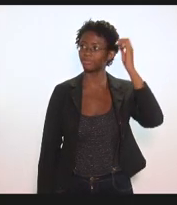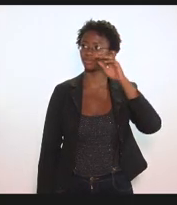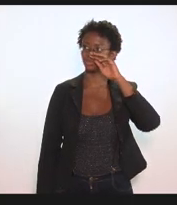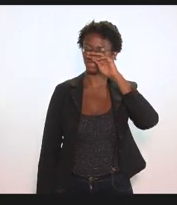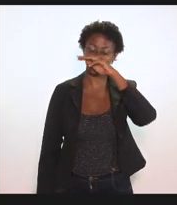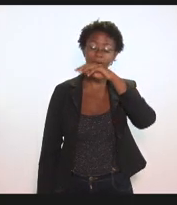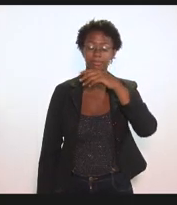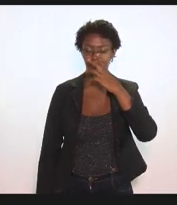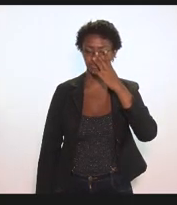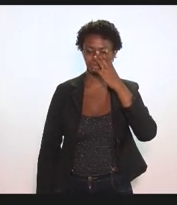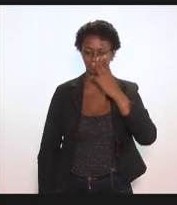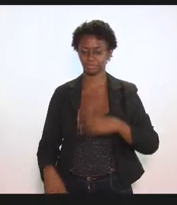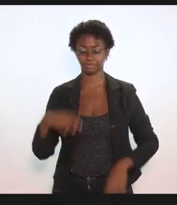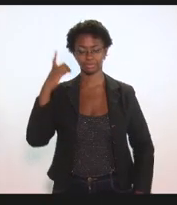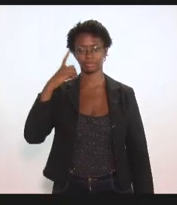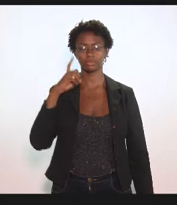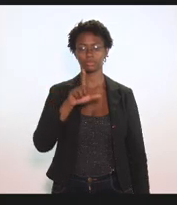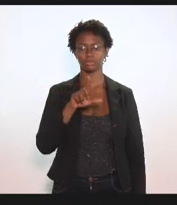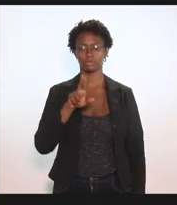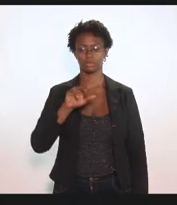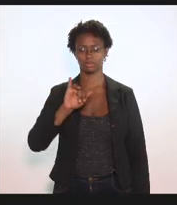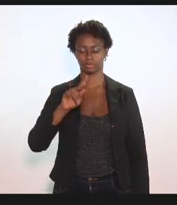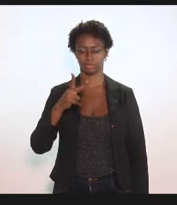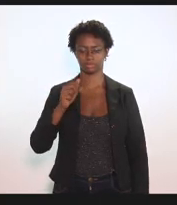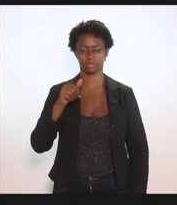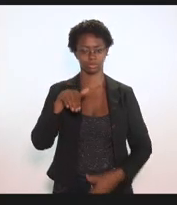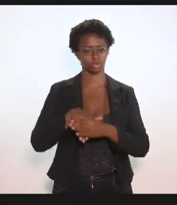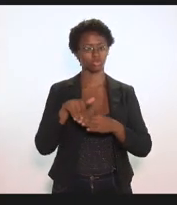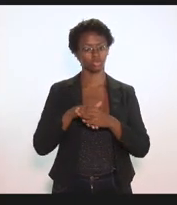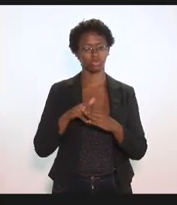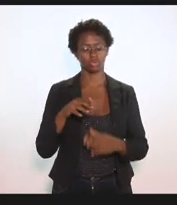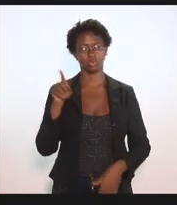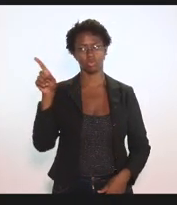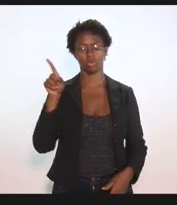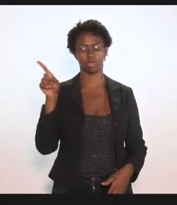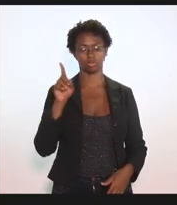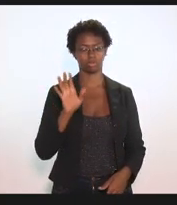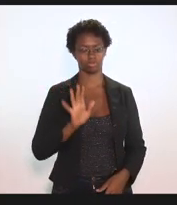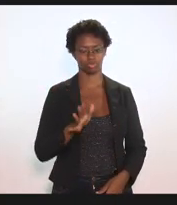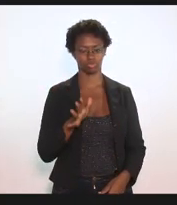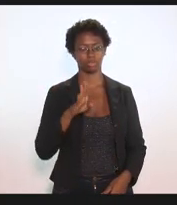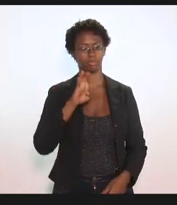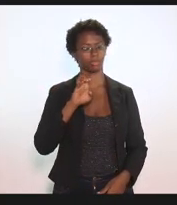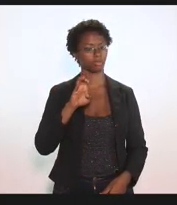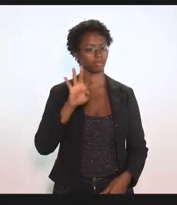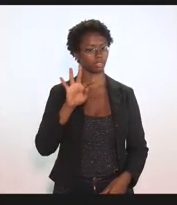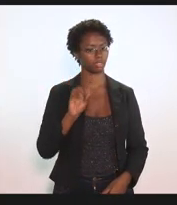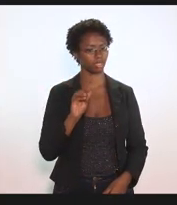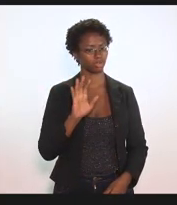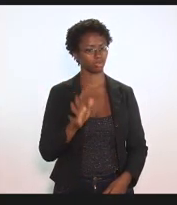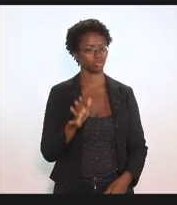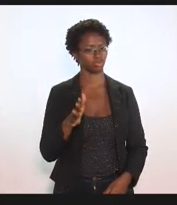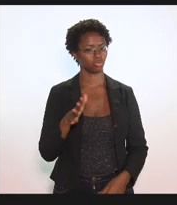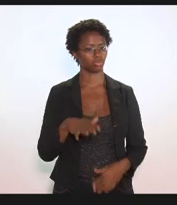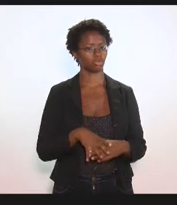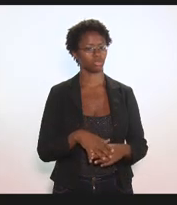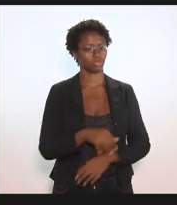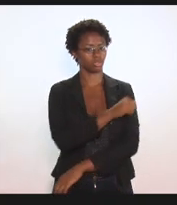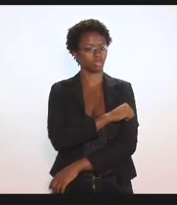Deputada Lucinha, coautor do projeto do deputado Knoploch. Deputada Lucinha, deputado Bebeto, deputada